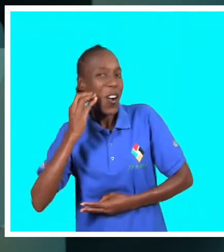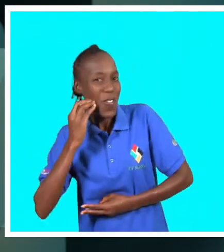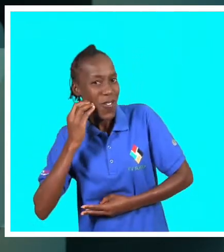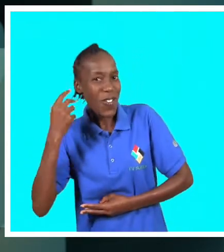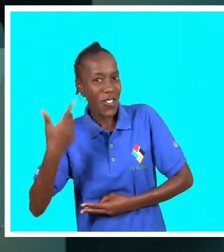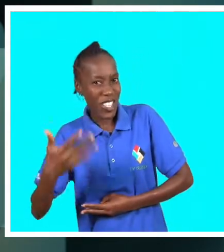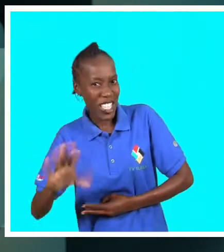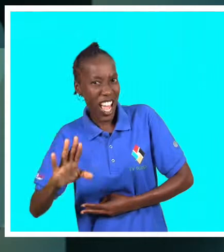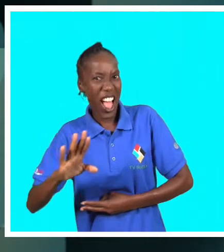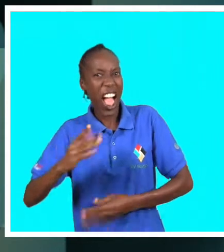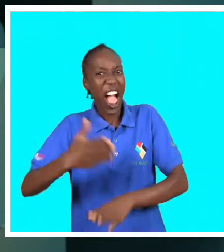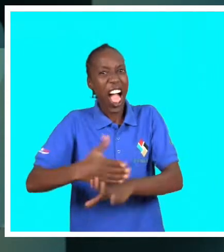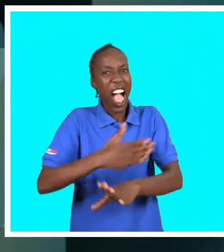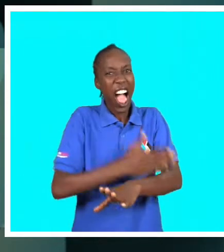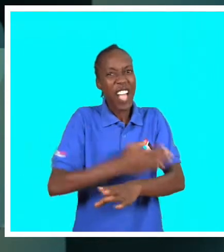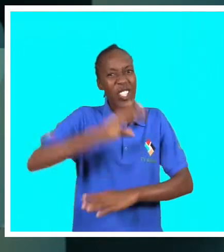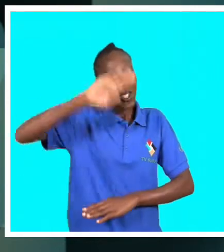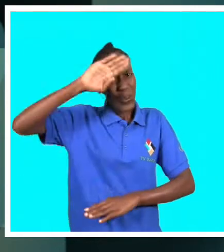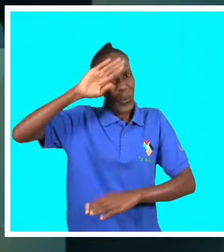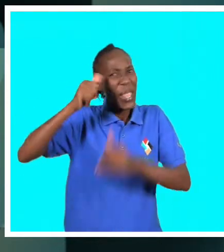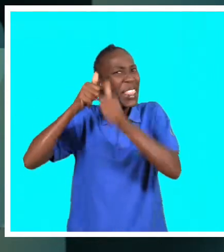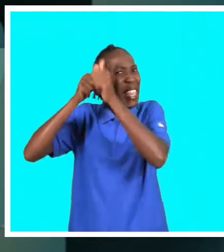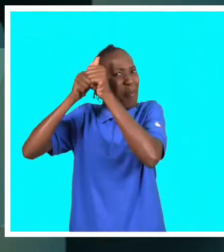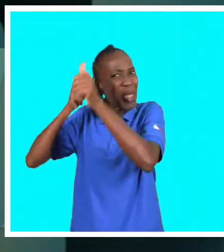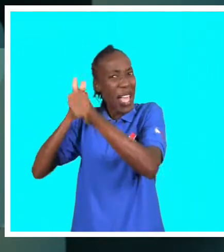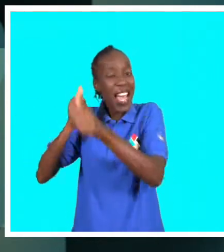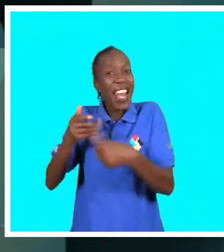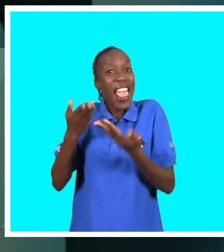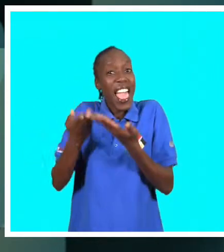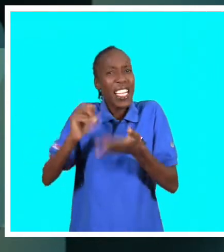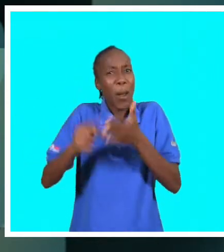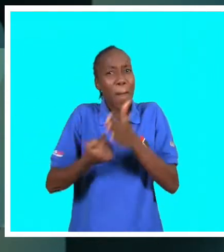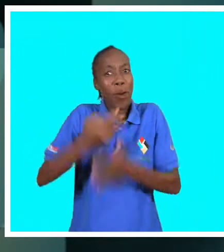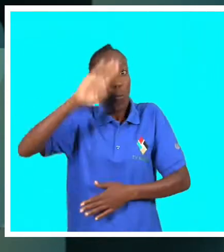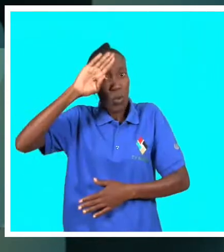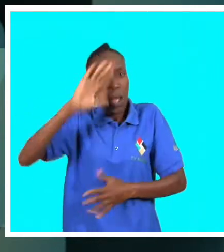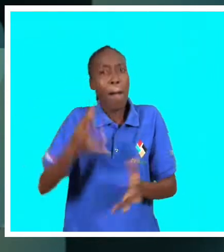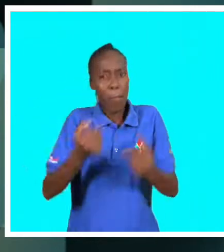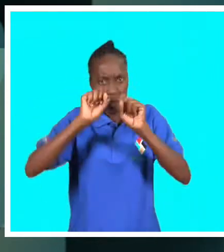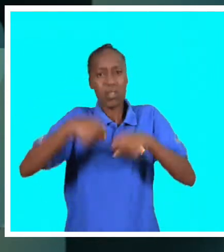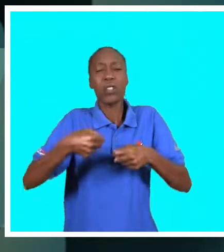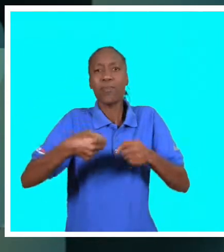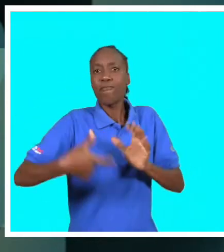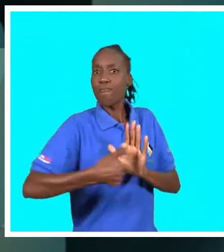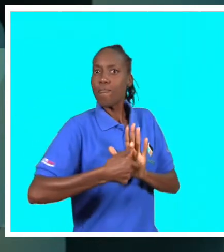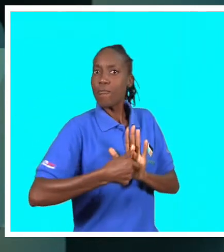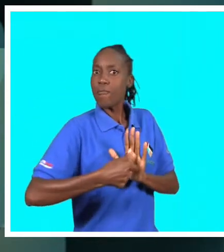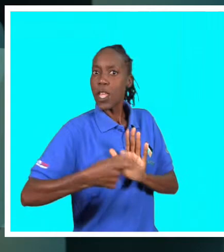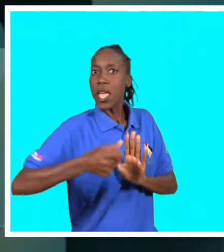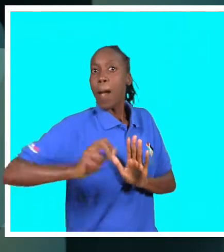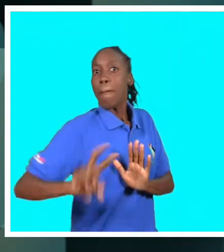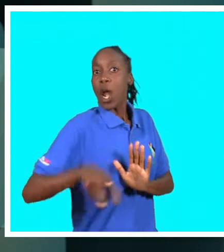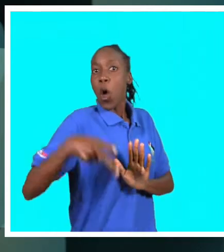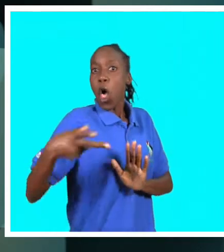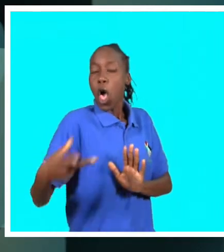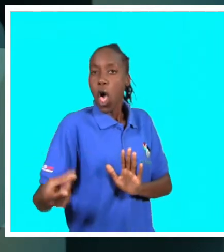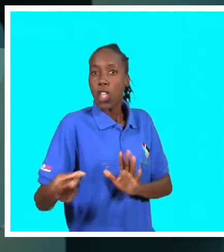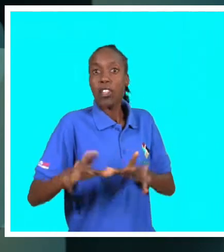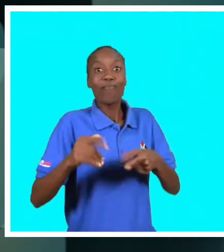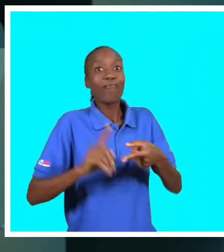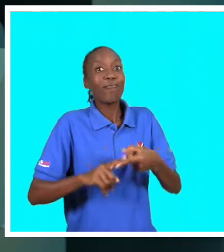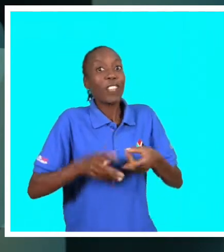avô, que tenha tido uma determinada doença mental, esta doença pode se transmitir para